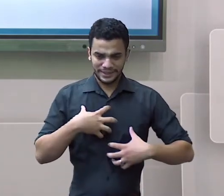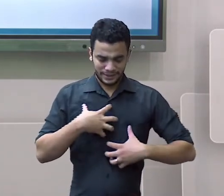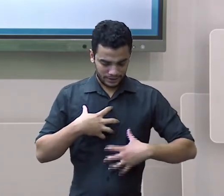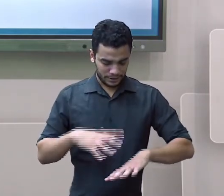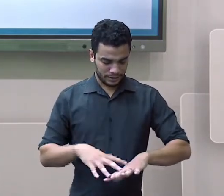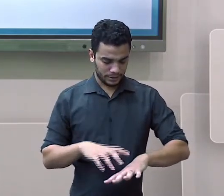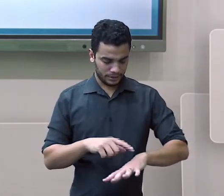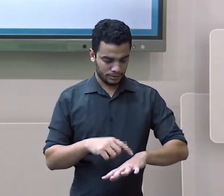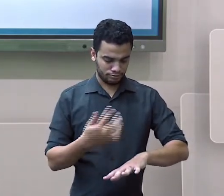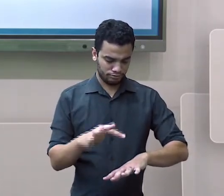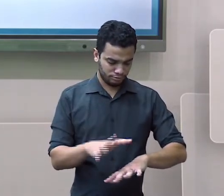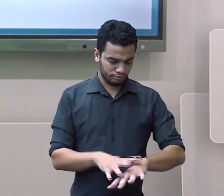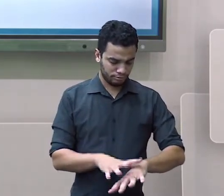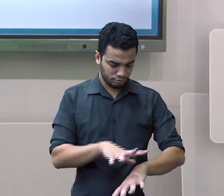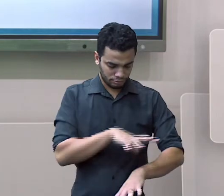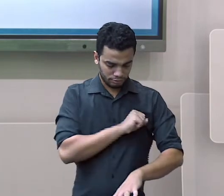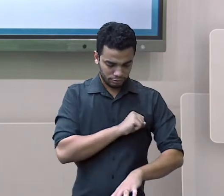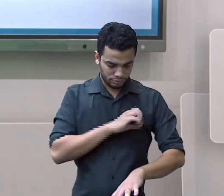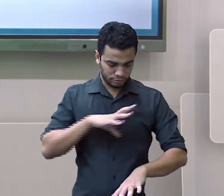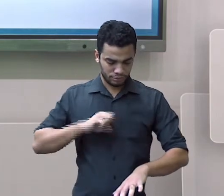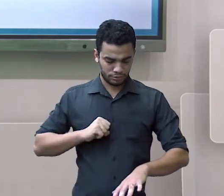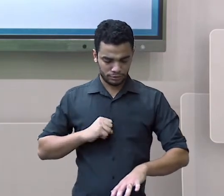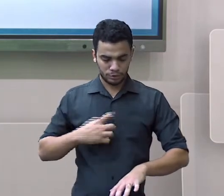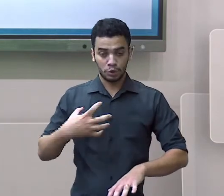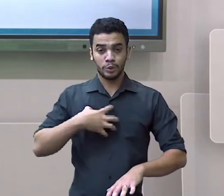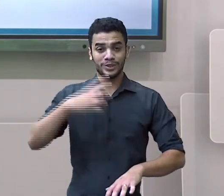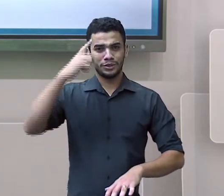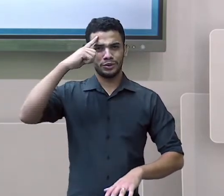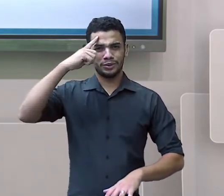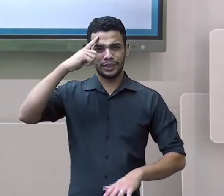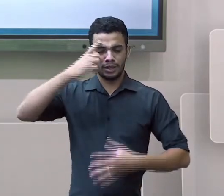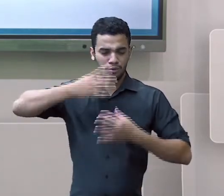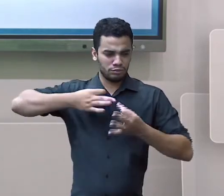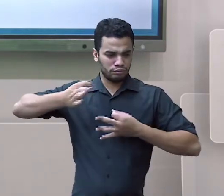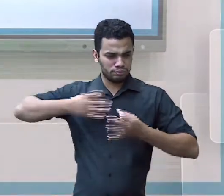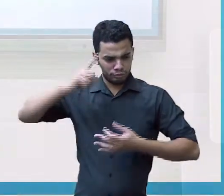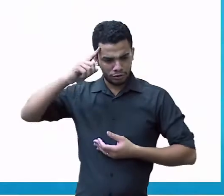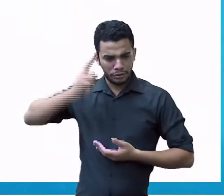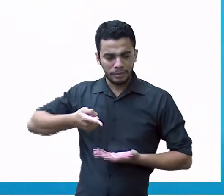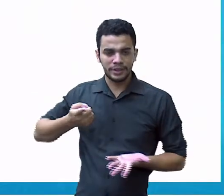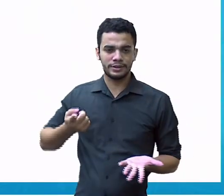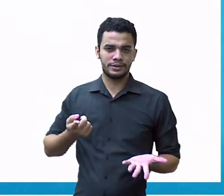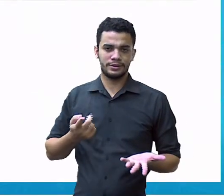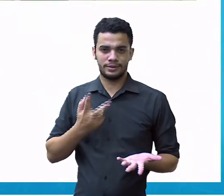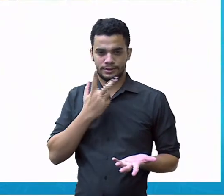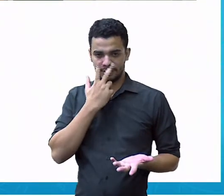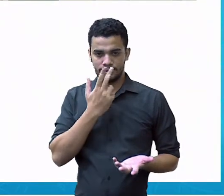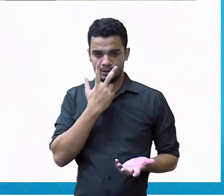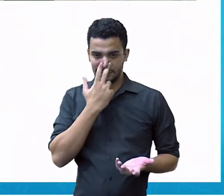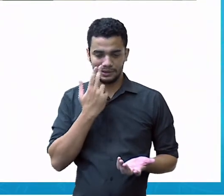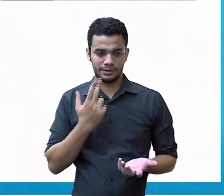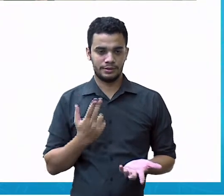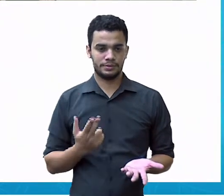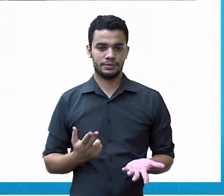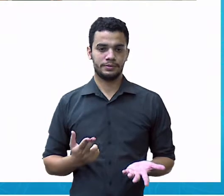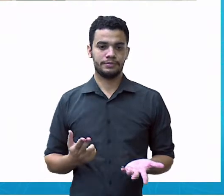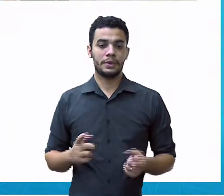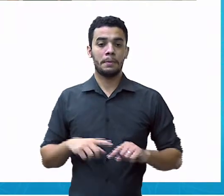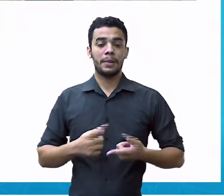de comandos. E como é que ele é formado?